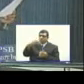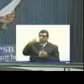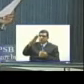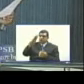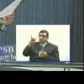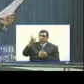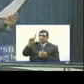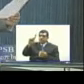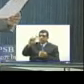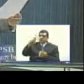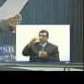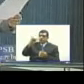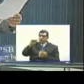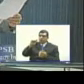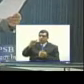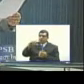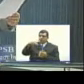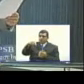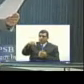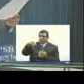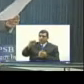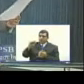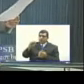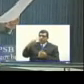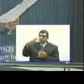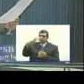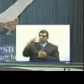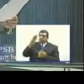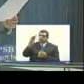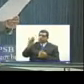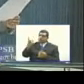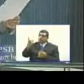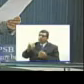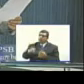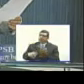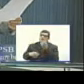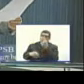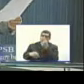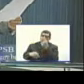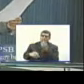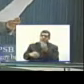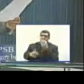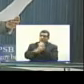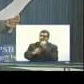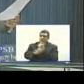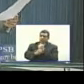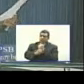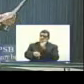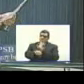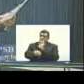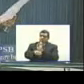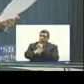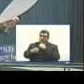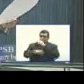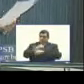de pouco mais de 1,7 B para 3B parecer do Tribunal de Contas sobre as contas do estado